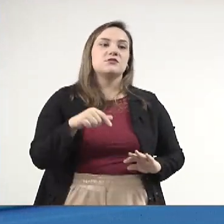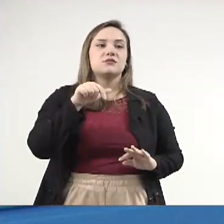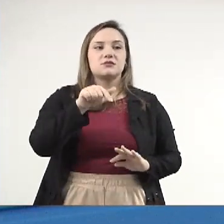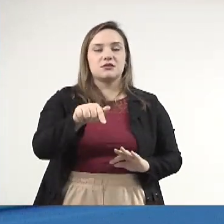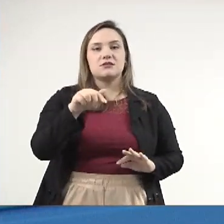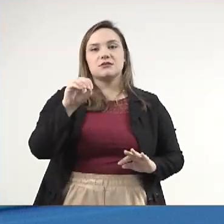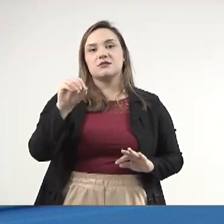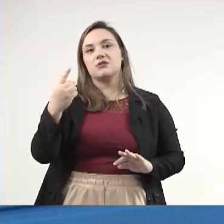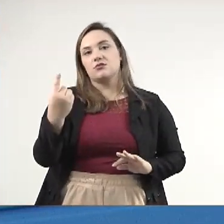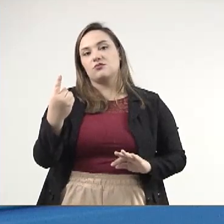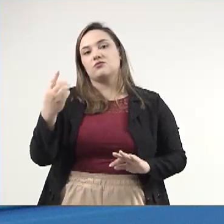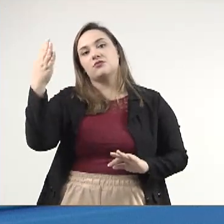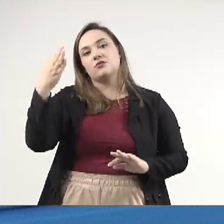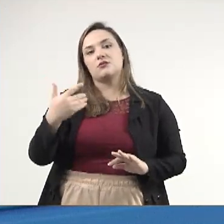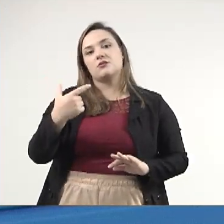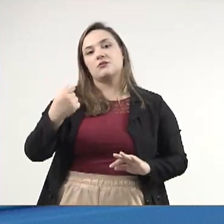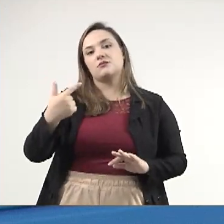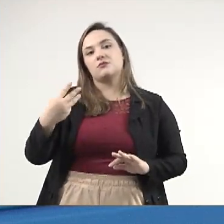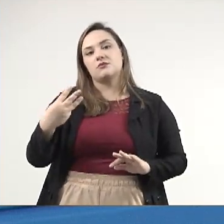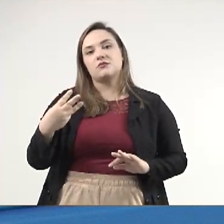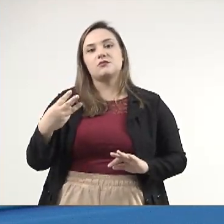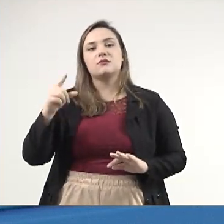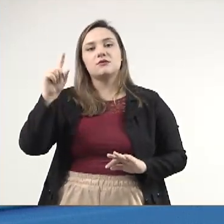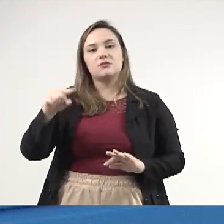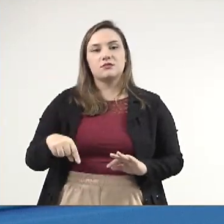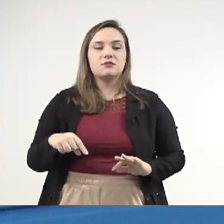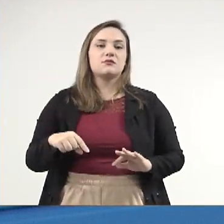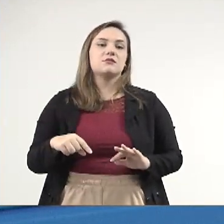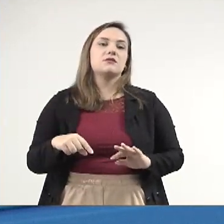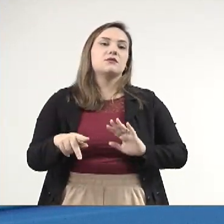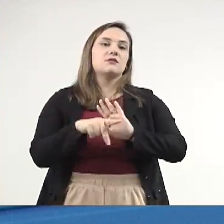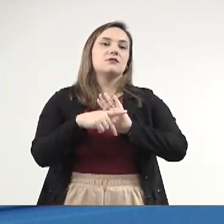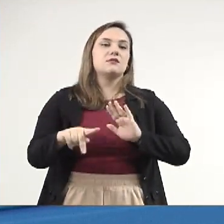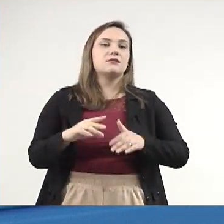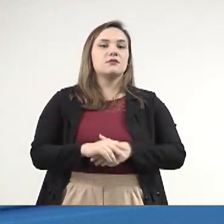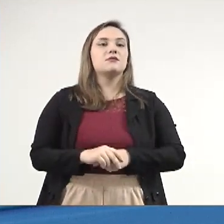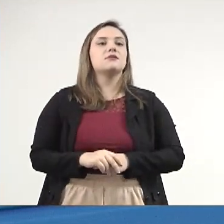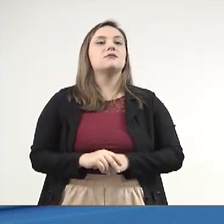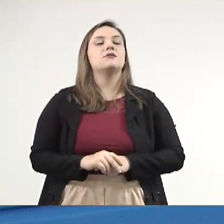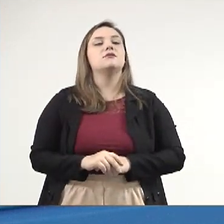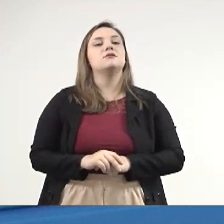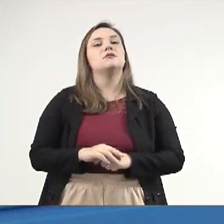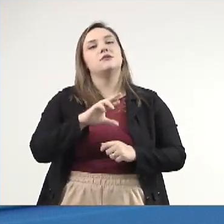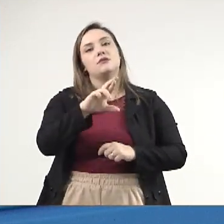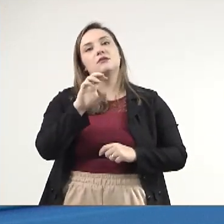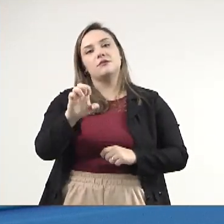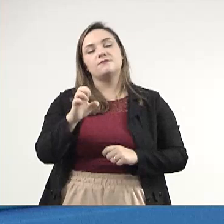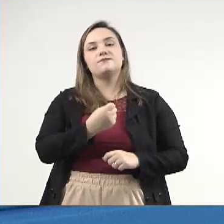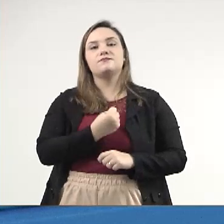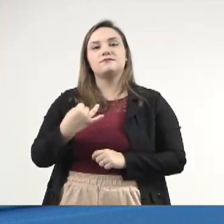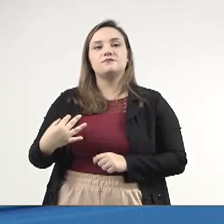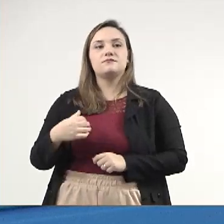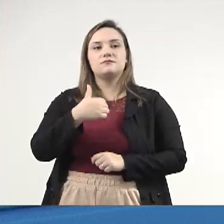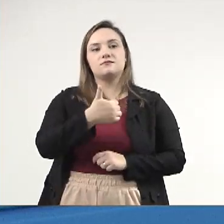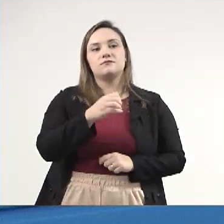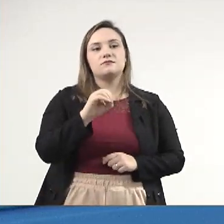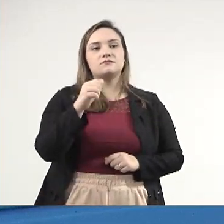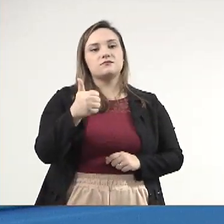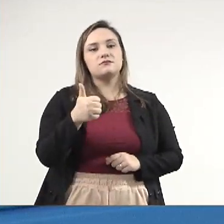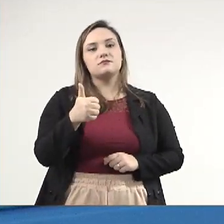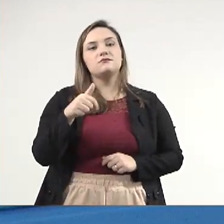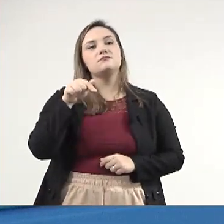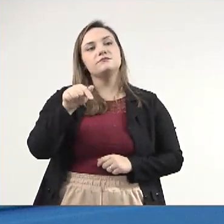2023 e as balizas fixadas pelo STF no julgamento do recurso extraordinário RE número